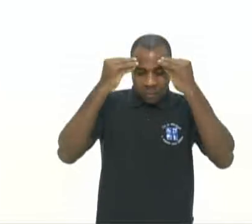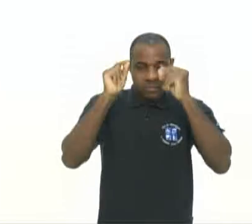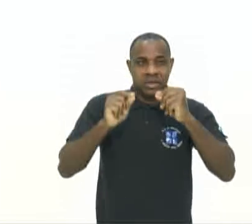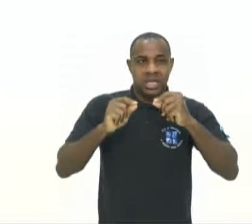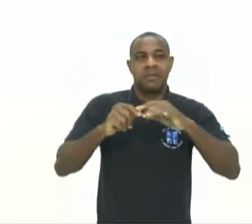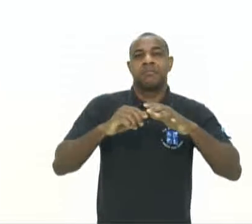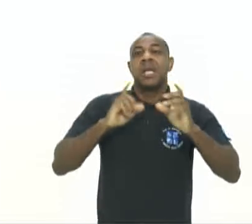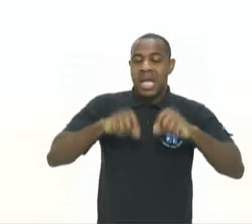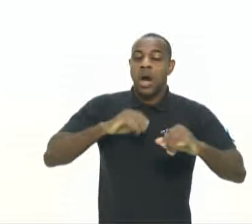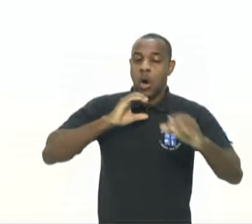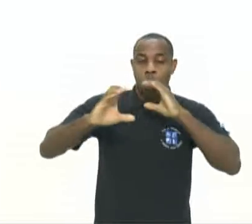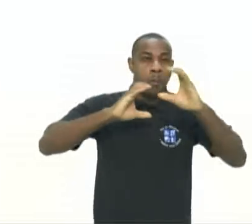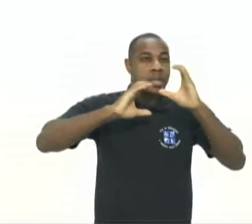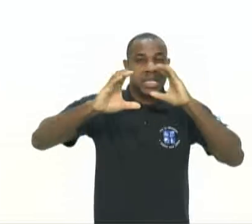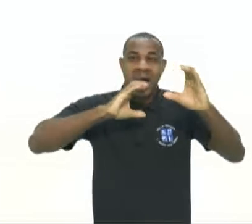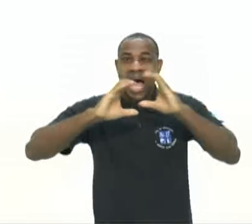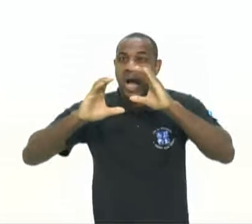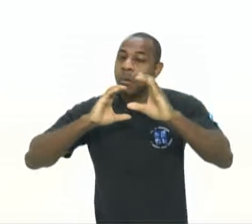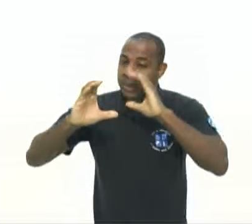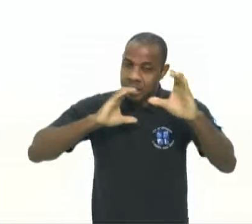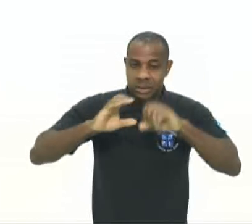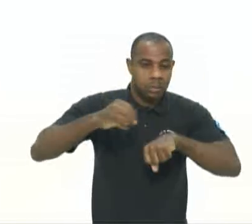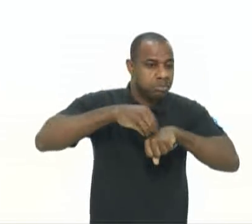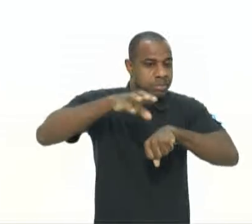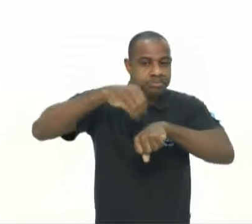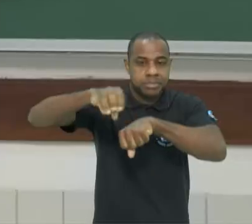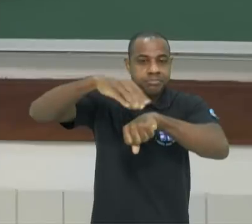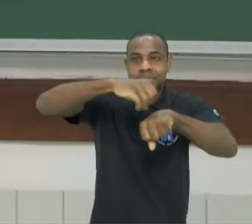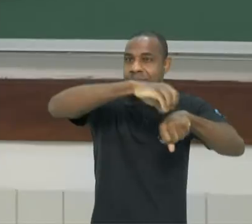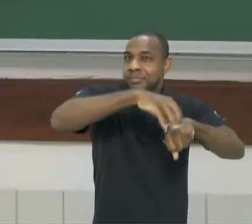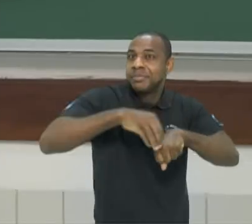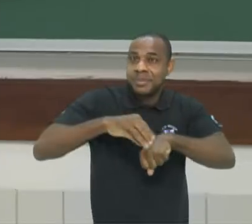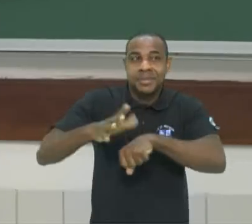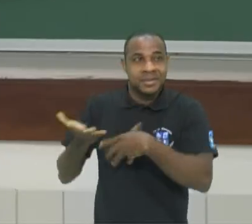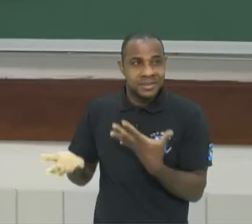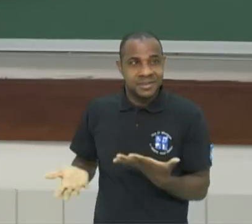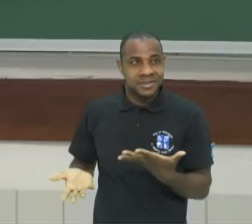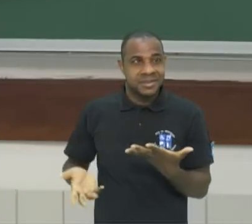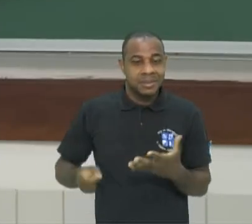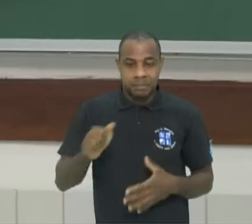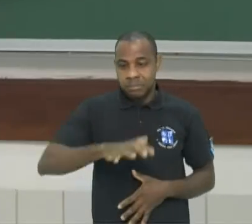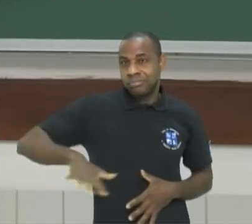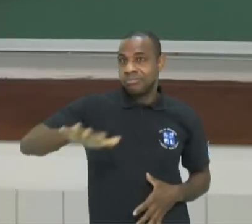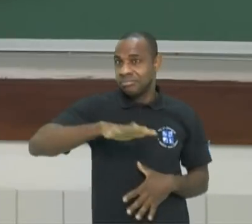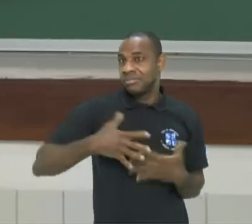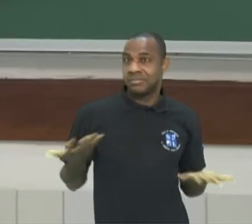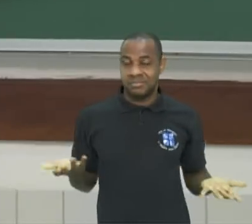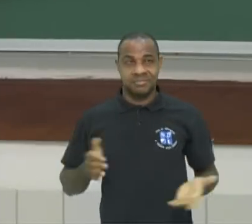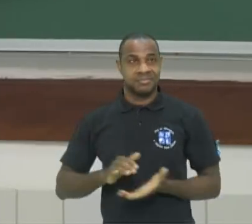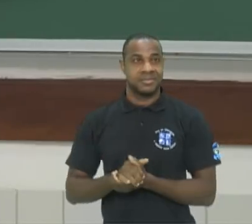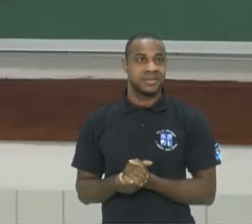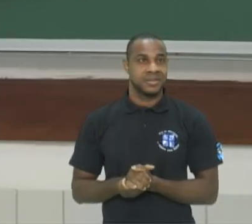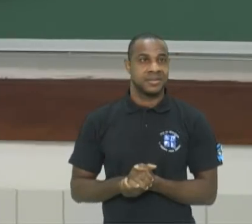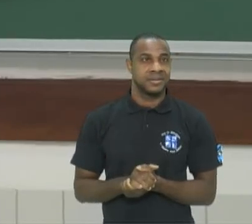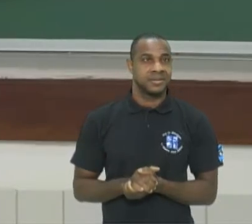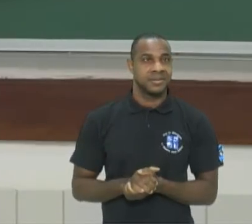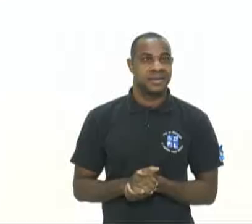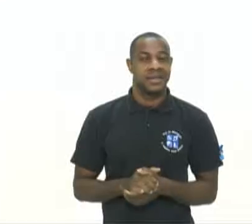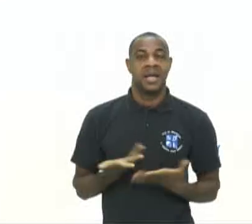meio de comunicação de massa. Como assim comunicação de massa? Para todos, né? Um